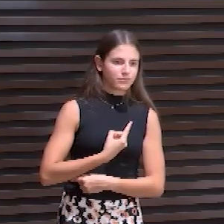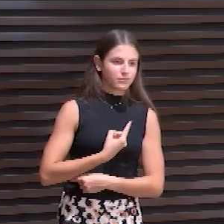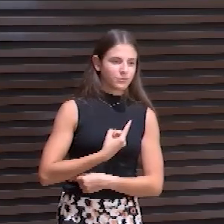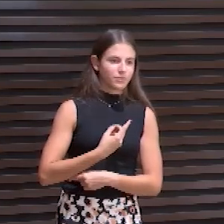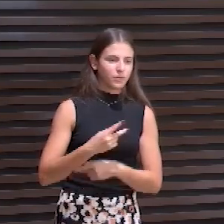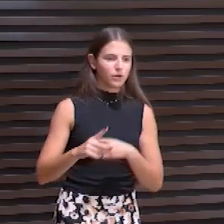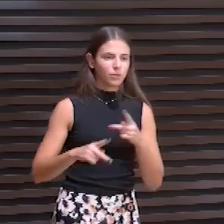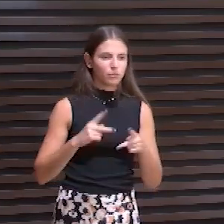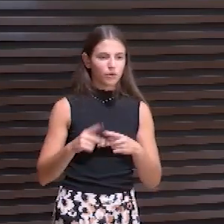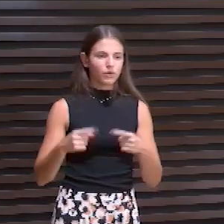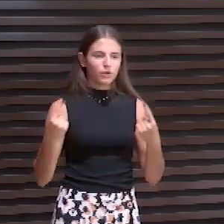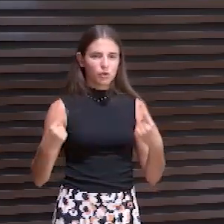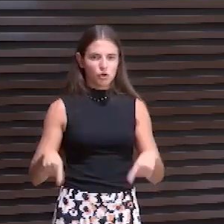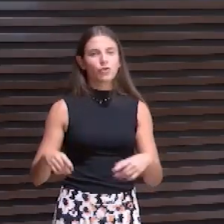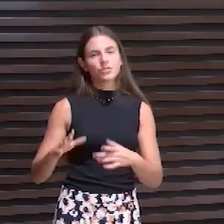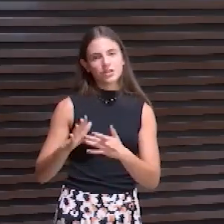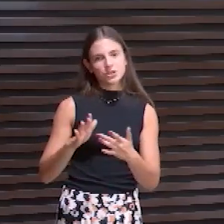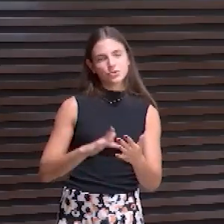Aí o que Jesus faz?